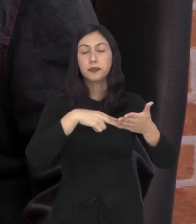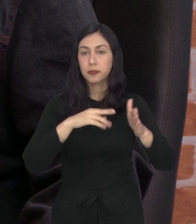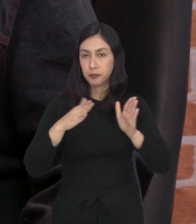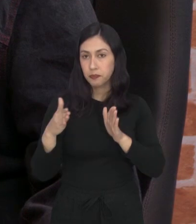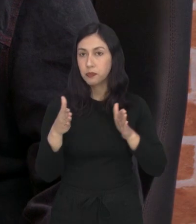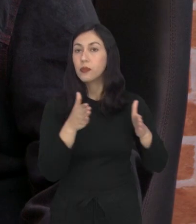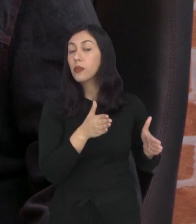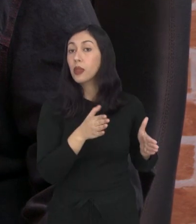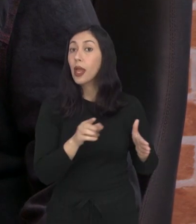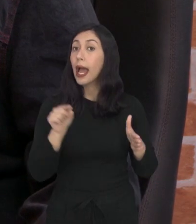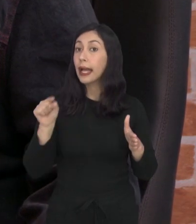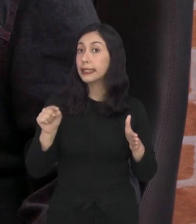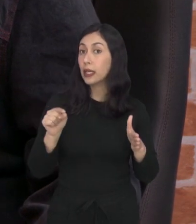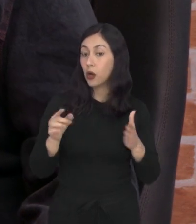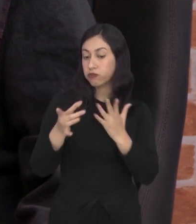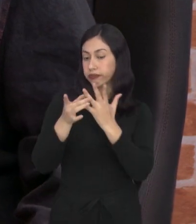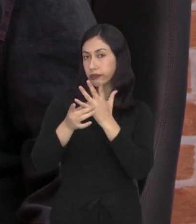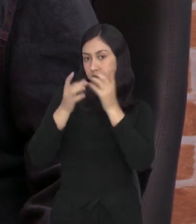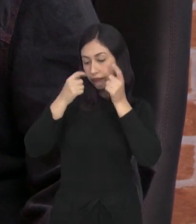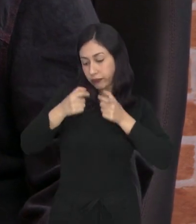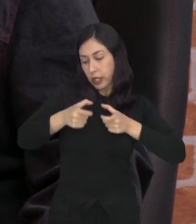já tinha assistido o filme, acho que Senhor dos Anéis.